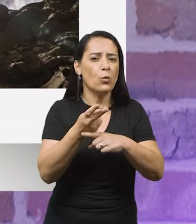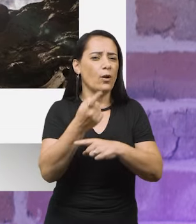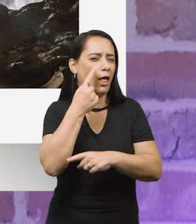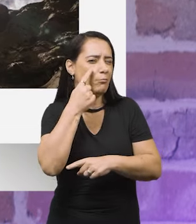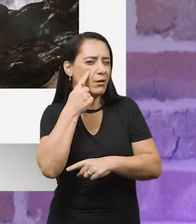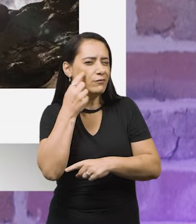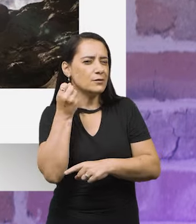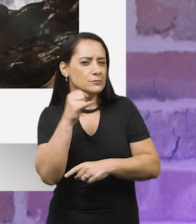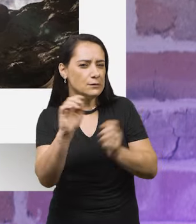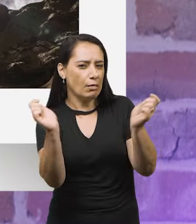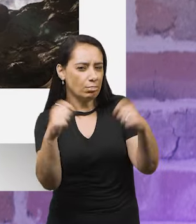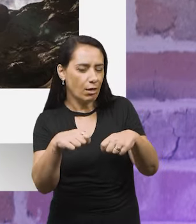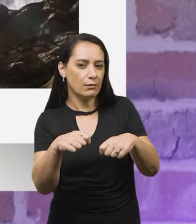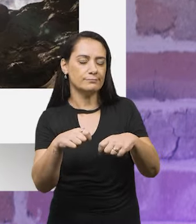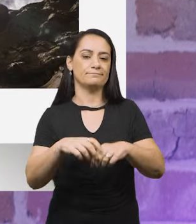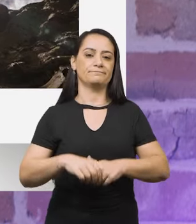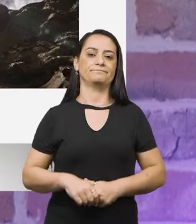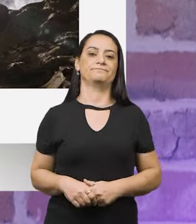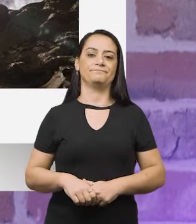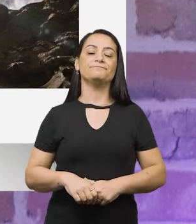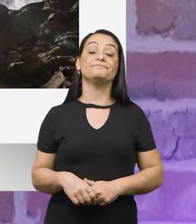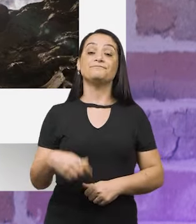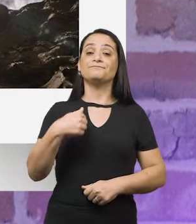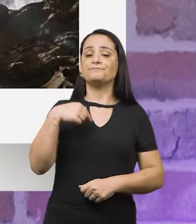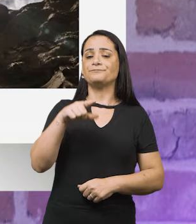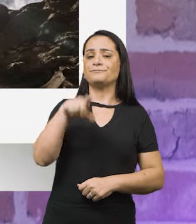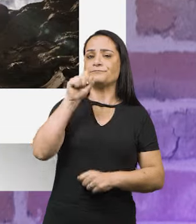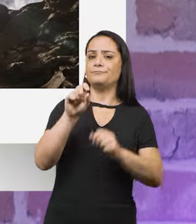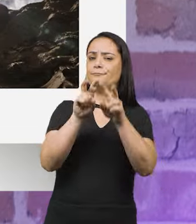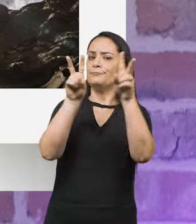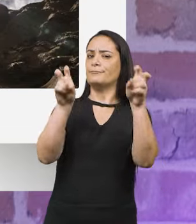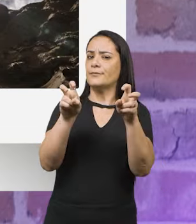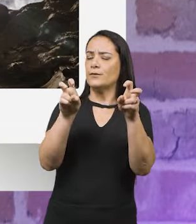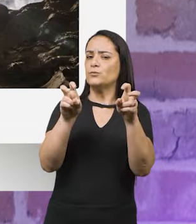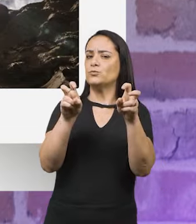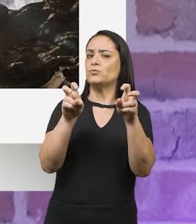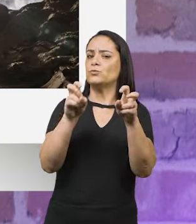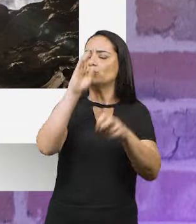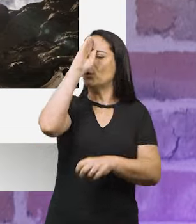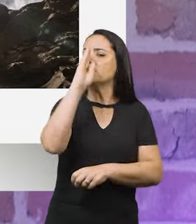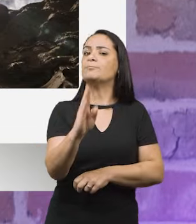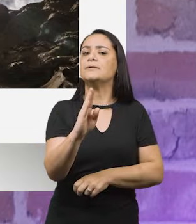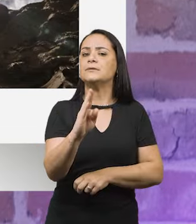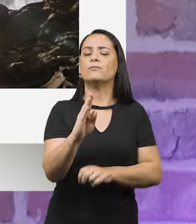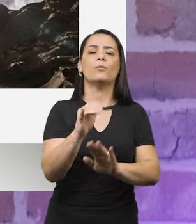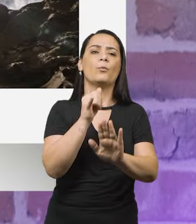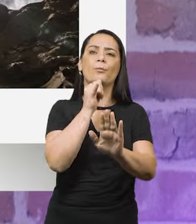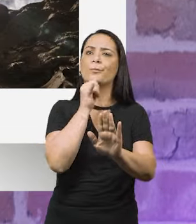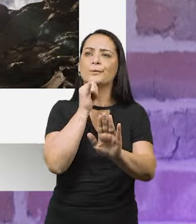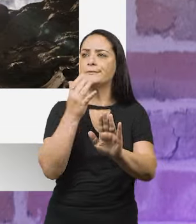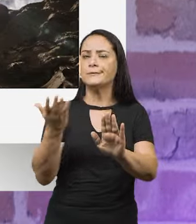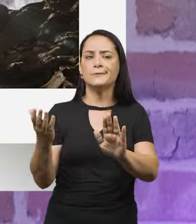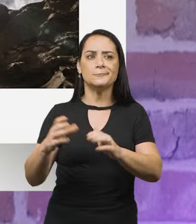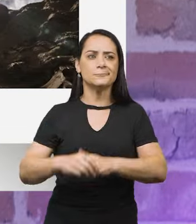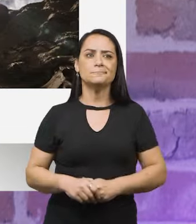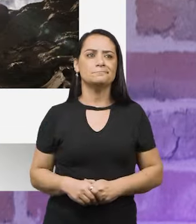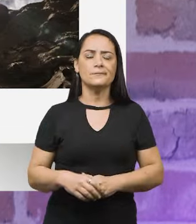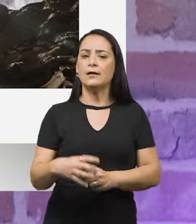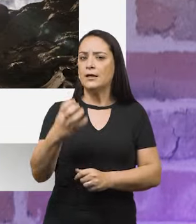se ele realmente consegue ajudar a gente. Bom, eu vou colocar aqui um assunto específico que é